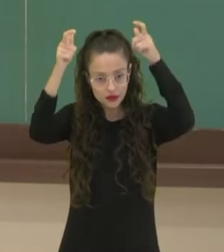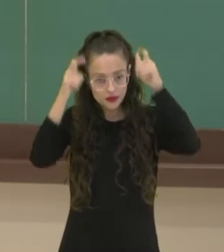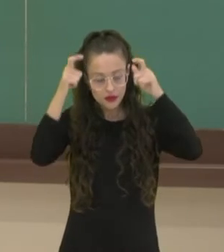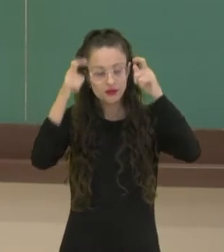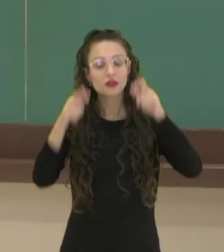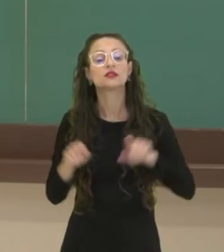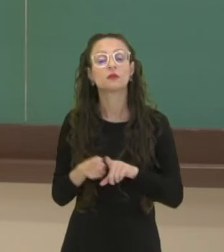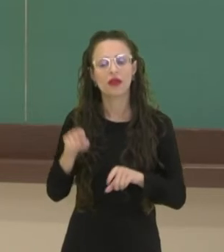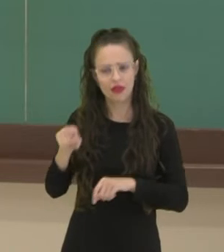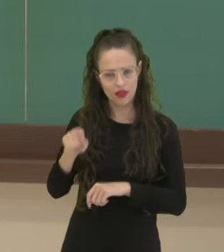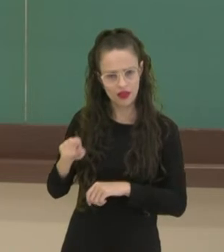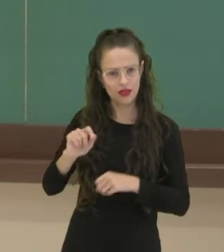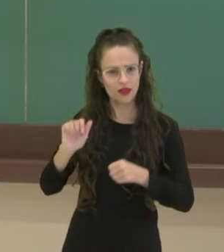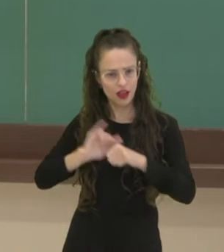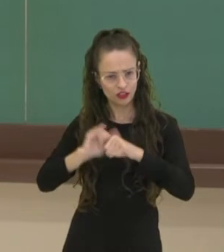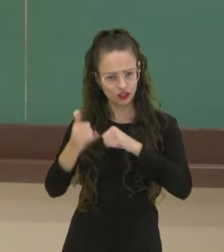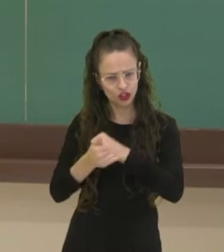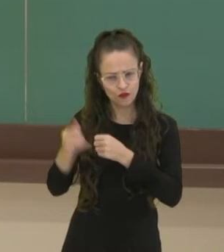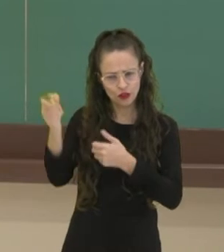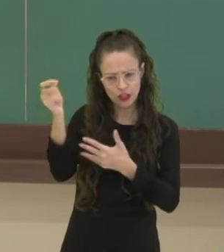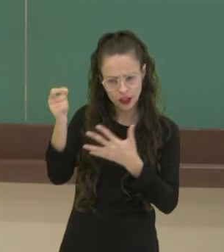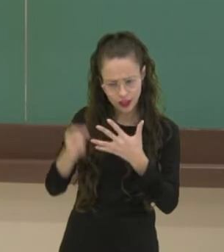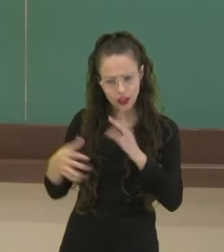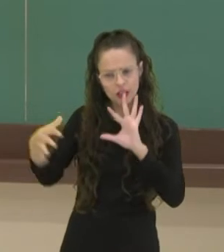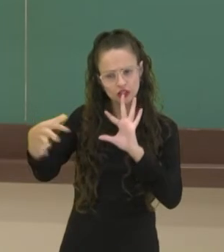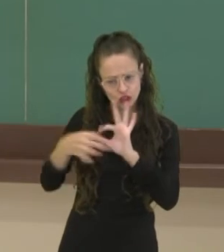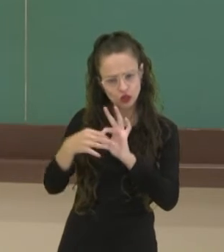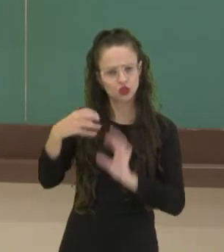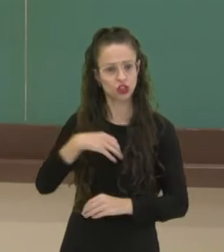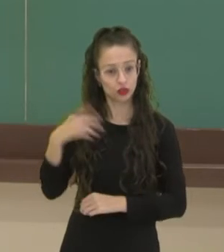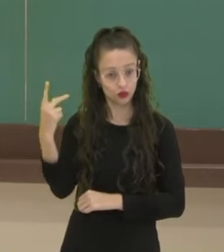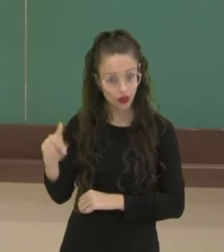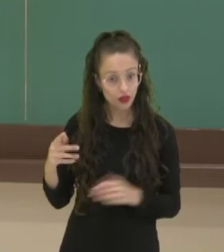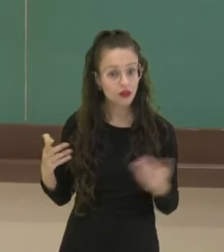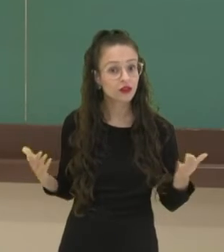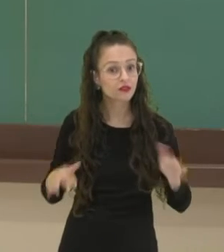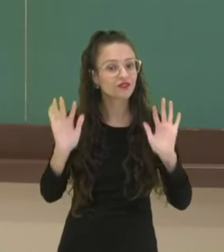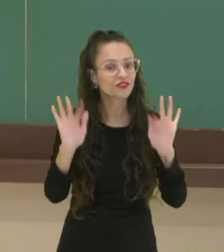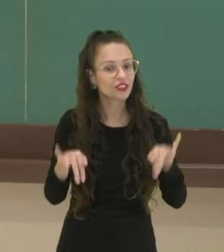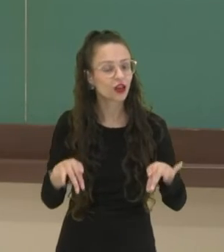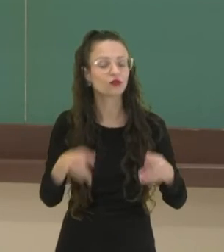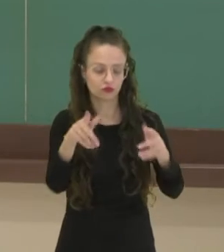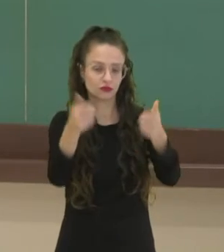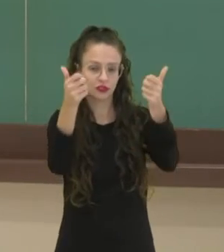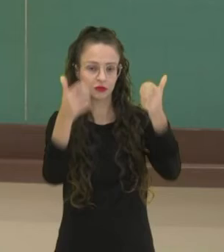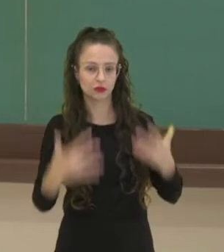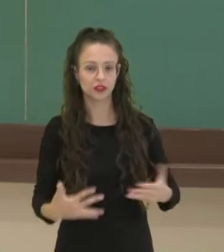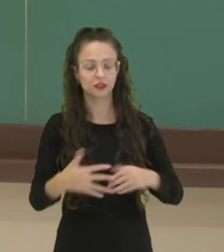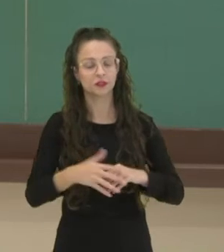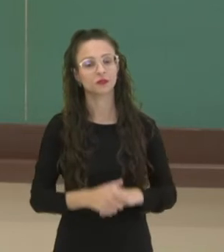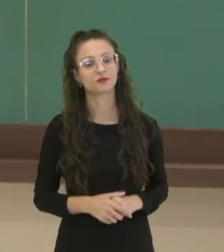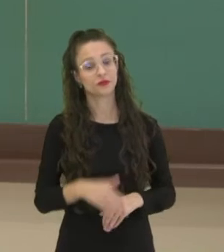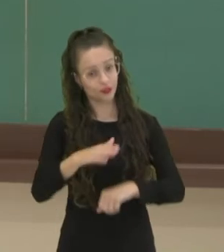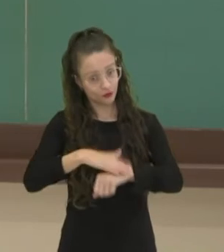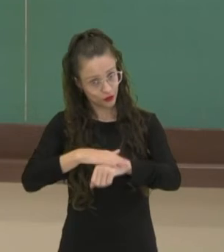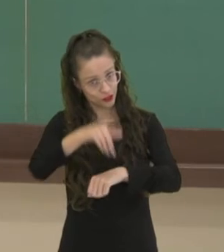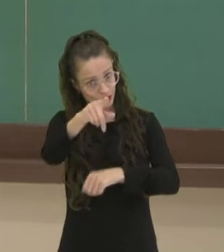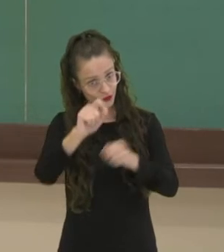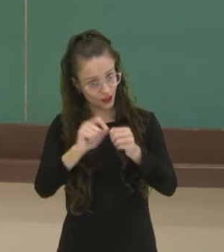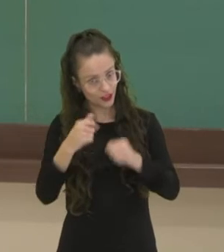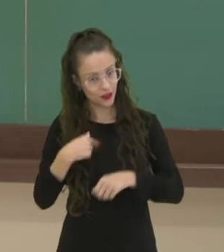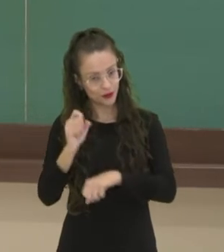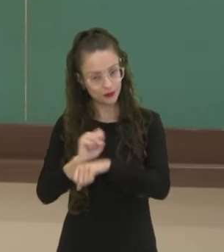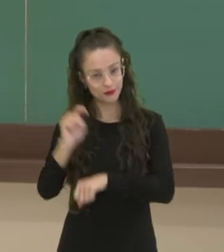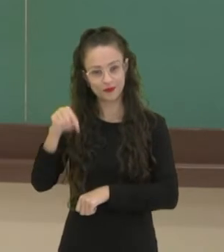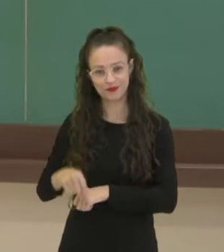esses adjetivos condizem com a atitude que ela toma no fim do conto? Justifique. Faz aí, que eu te